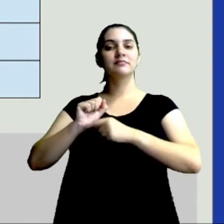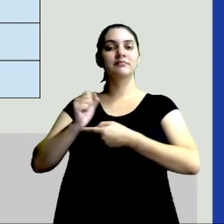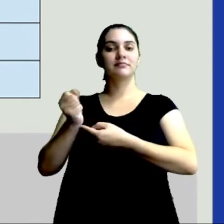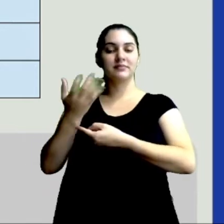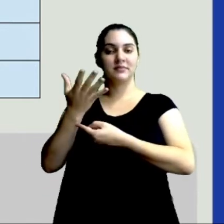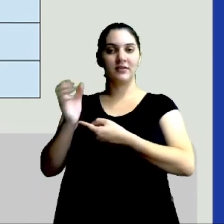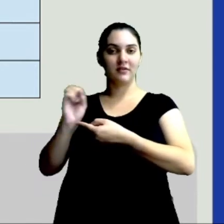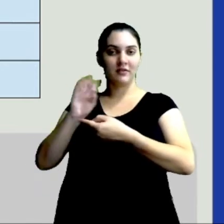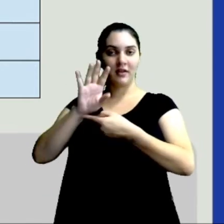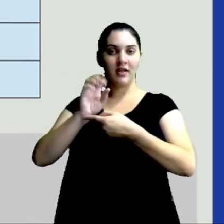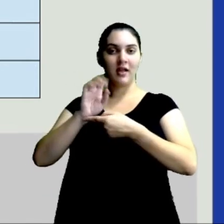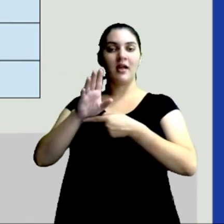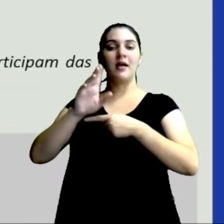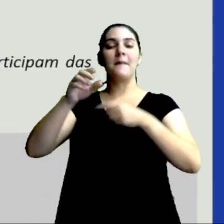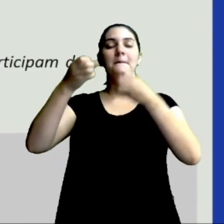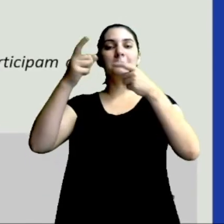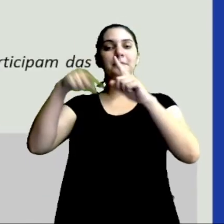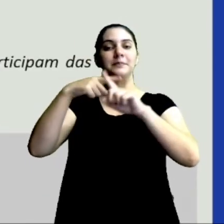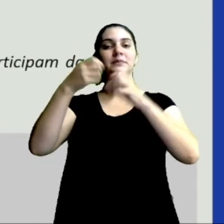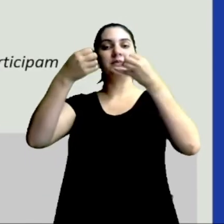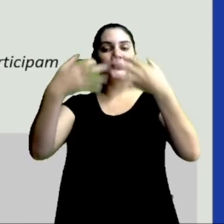funções.